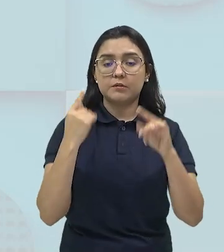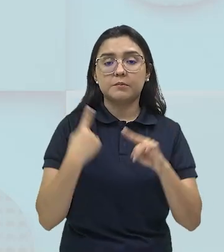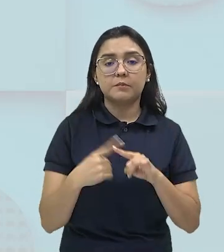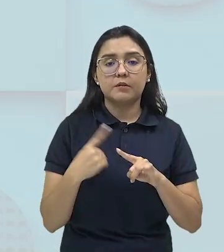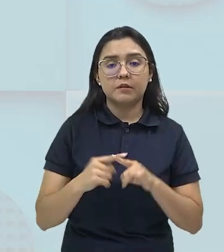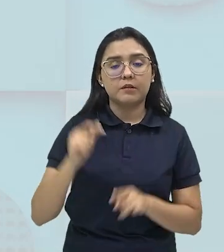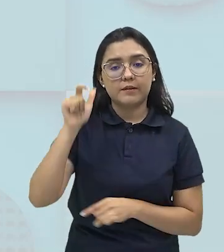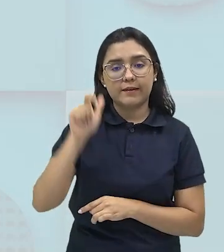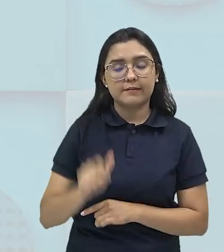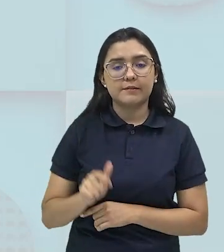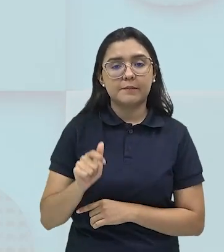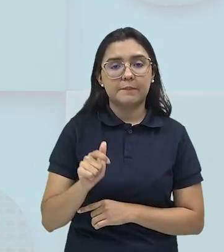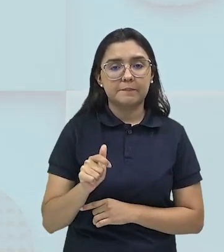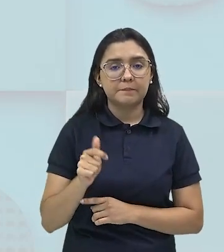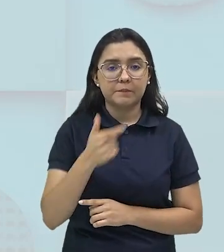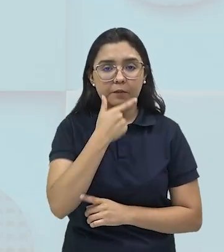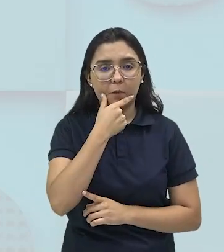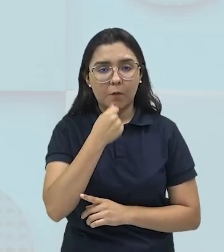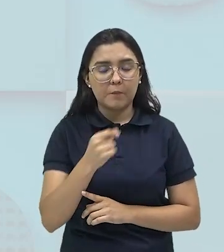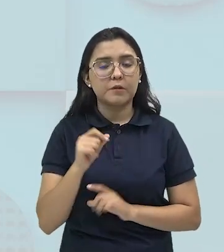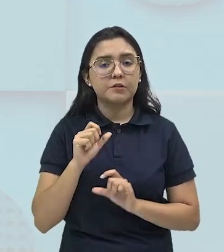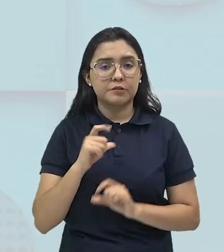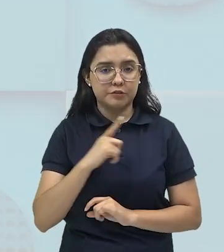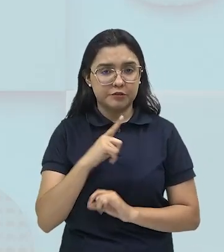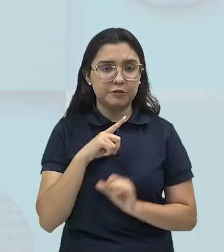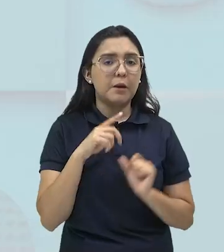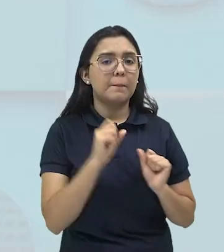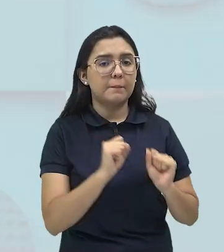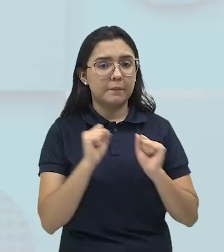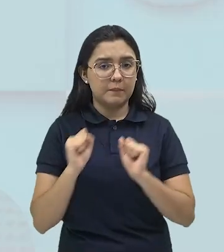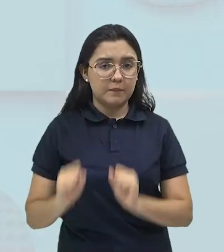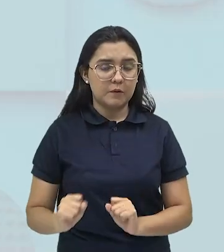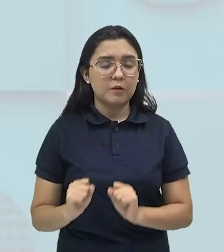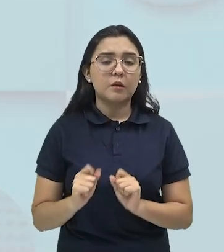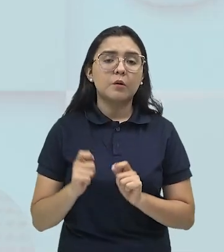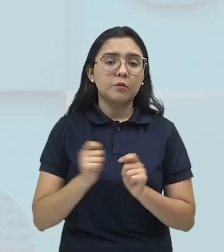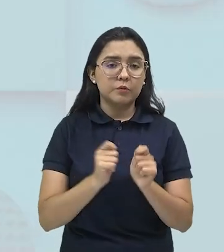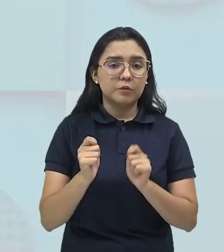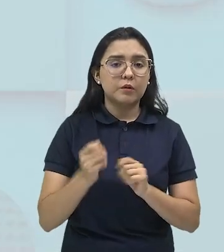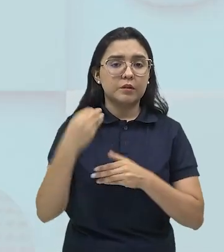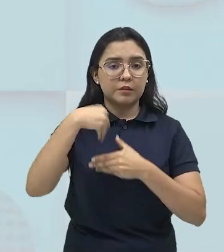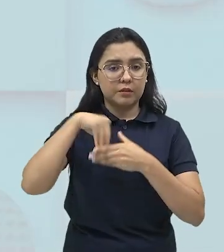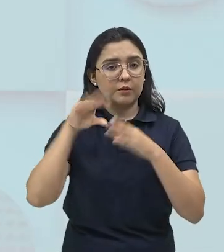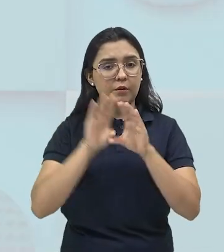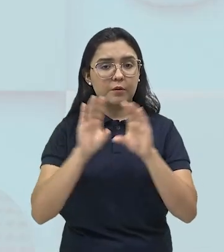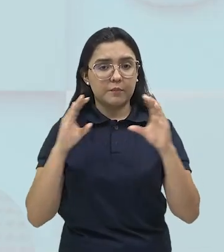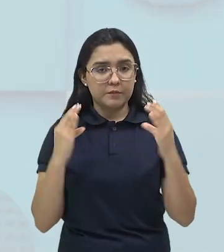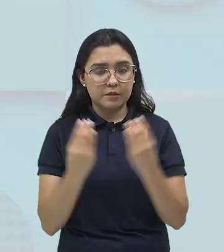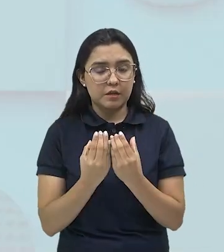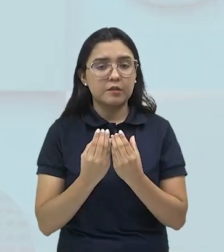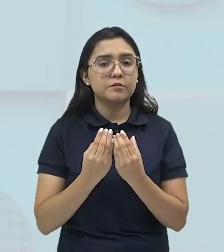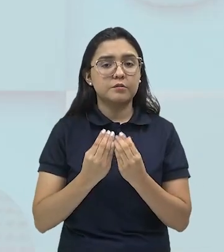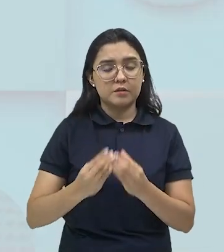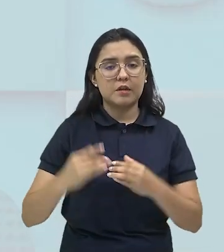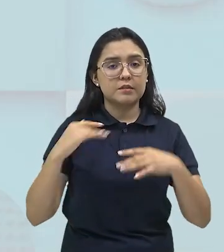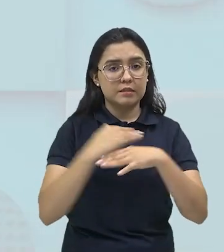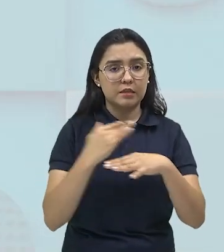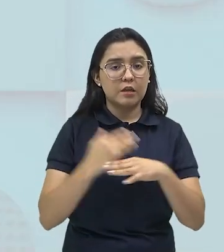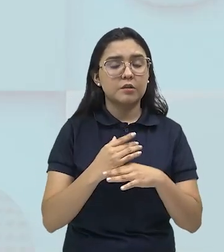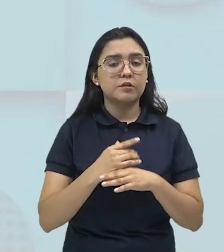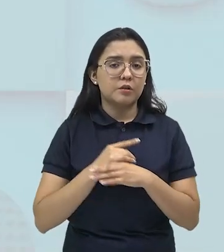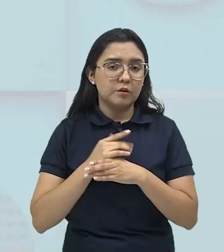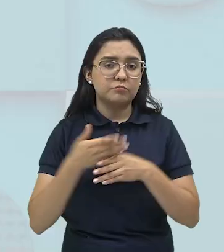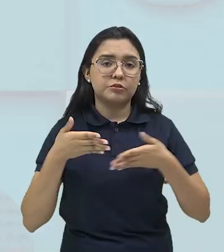ele tinha um determinado poder nessa comunidade, nessa cidade, justamente era a cidade de origem dele, né? Ele